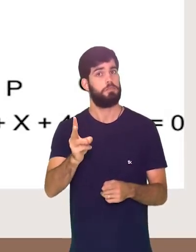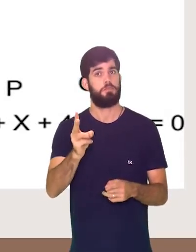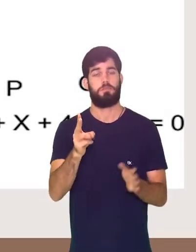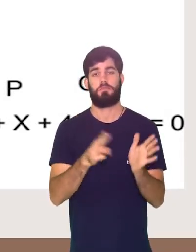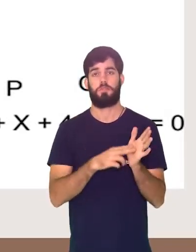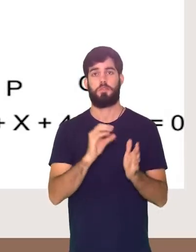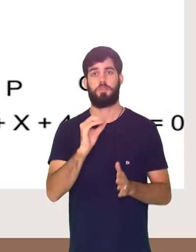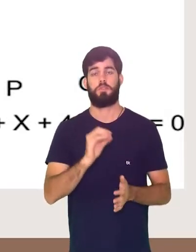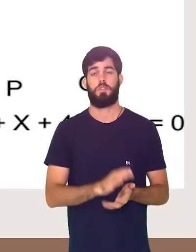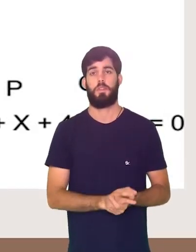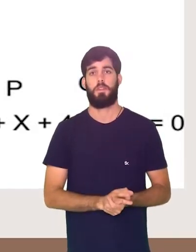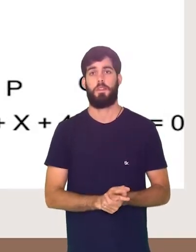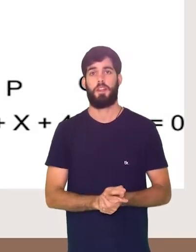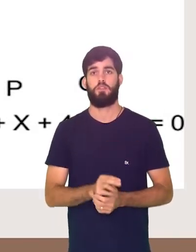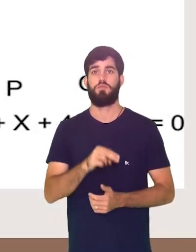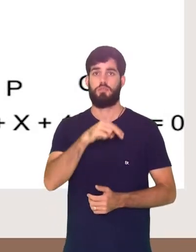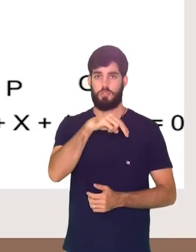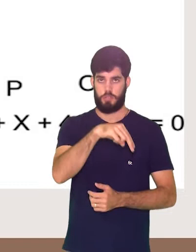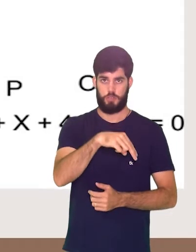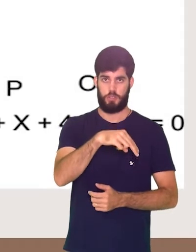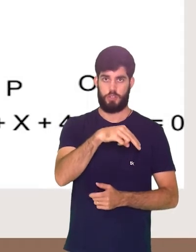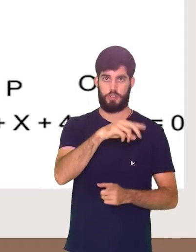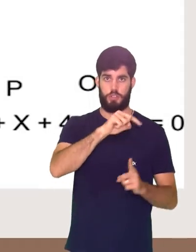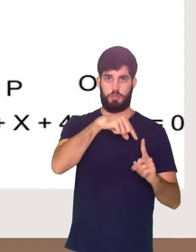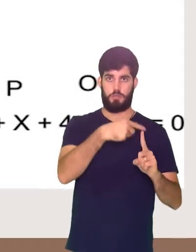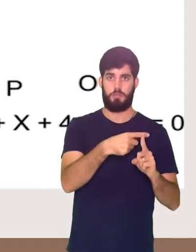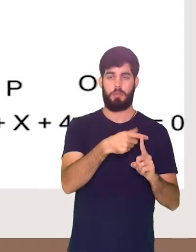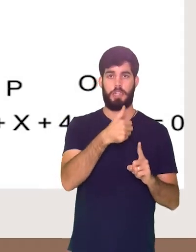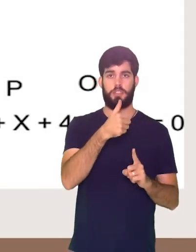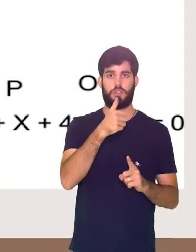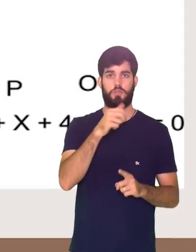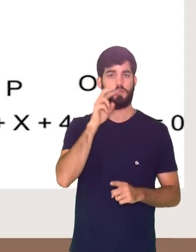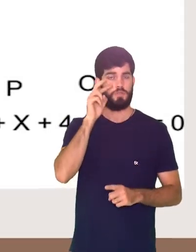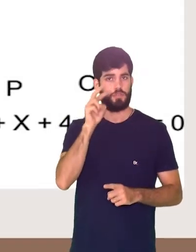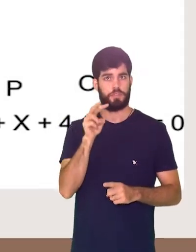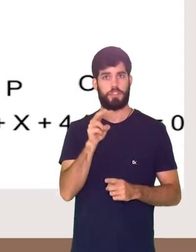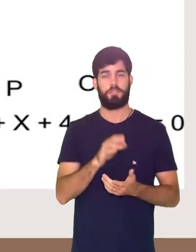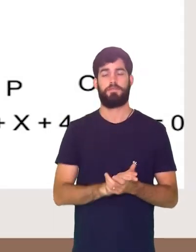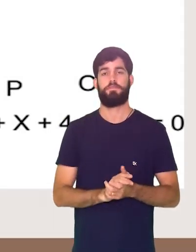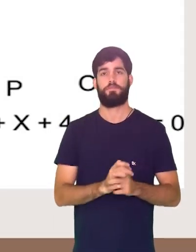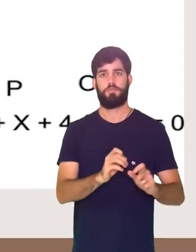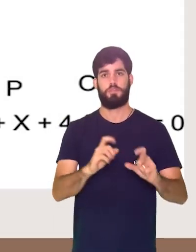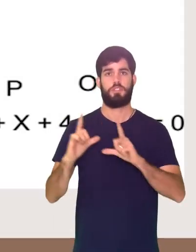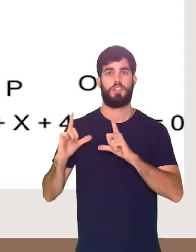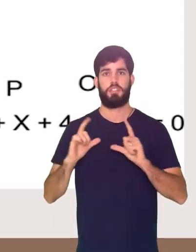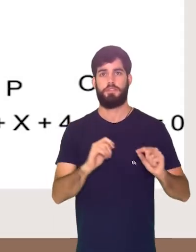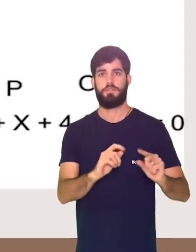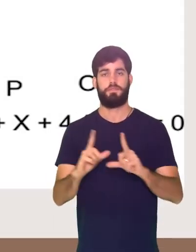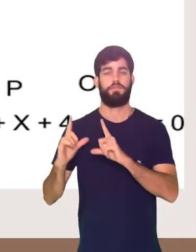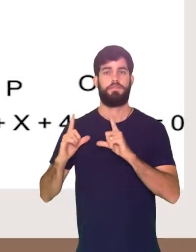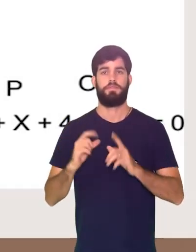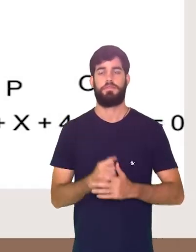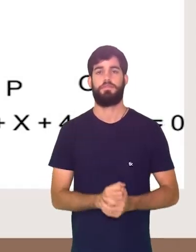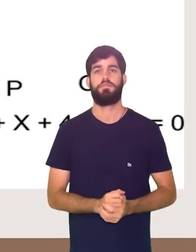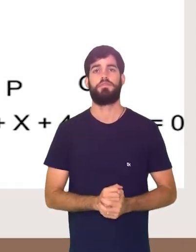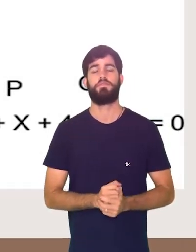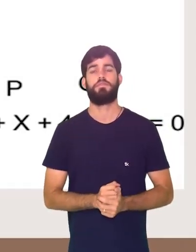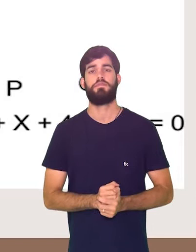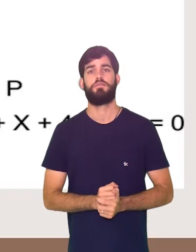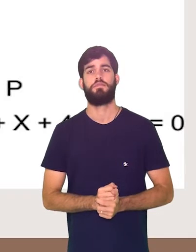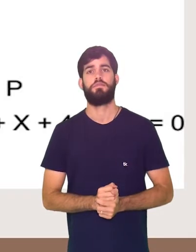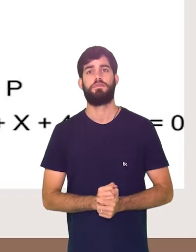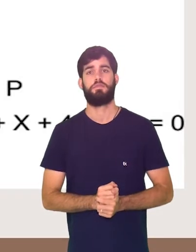hidrogênio tem carga mais 1. Acompanha aqui no slide, aqui embaixo. O hidrogênio tem carga mais 1. Só que